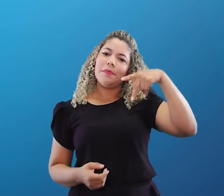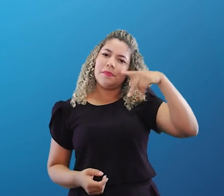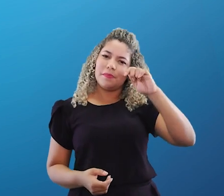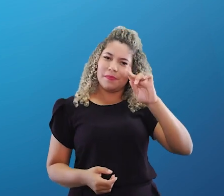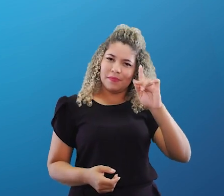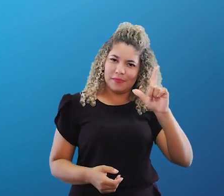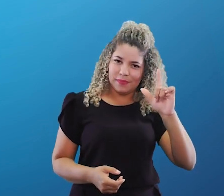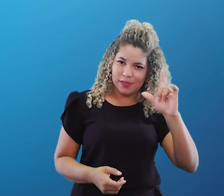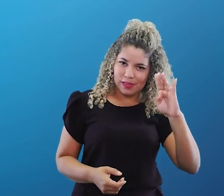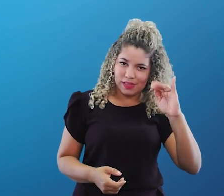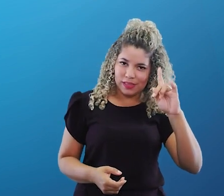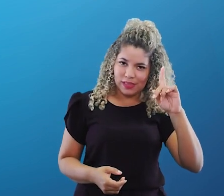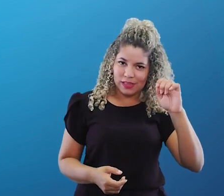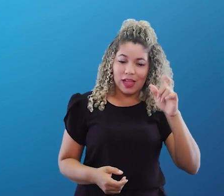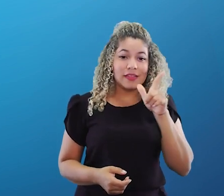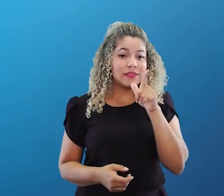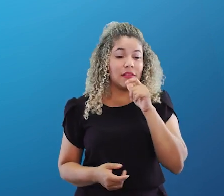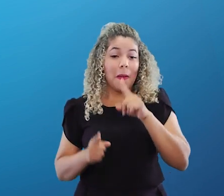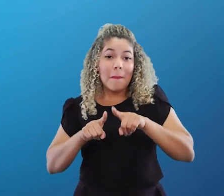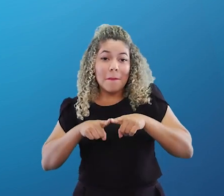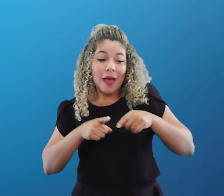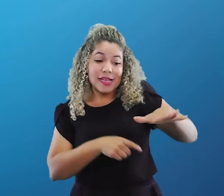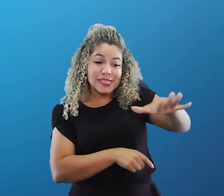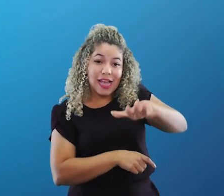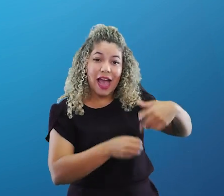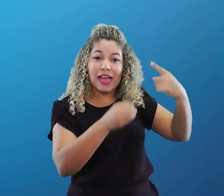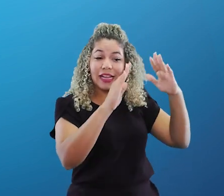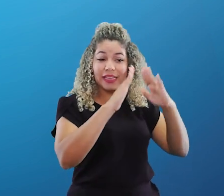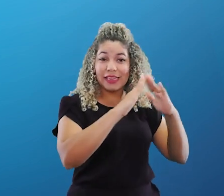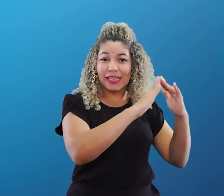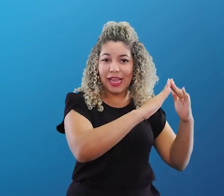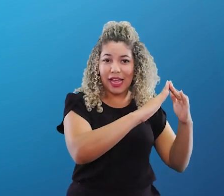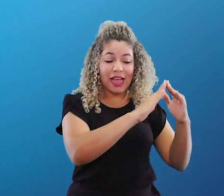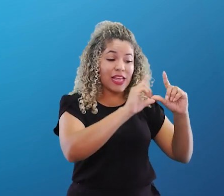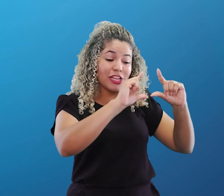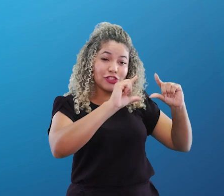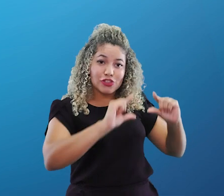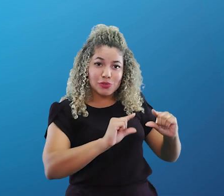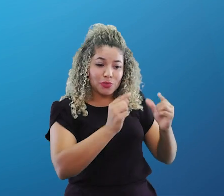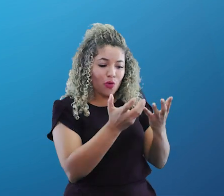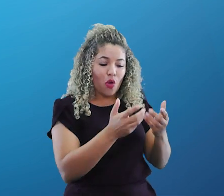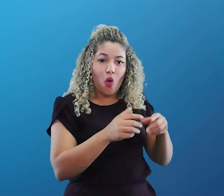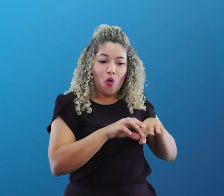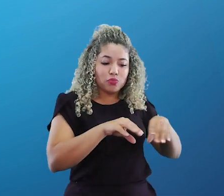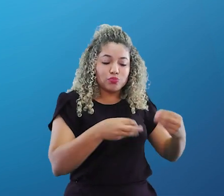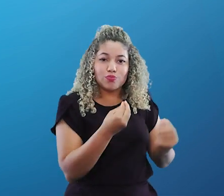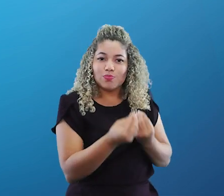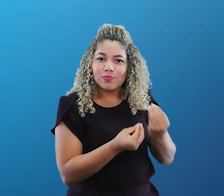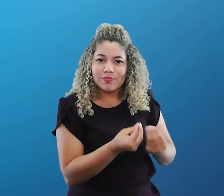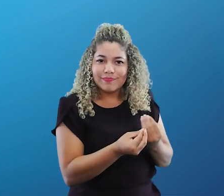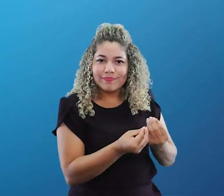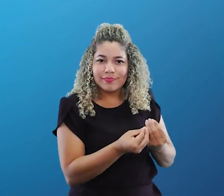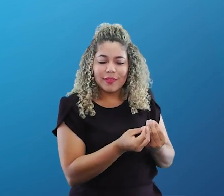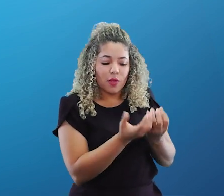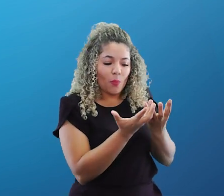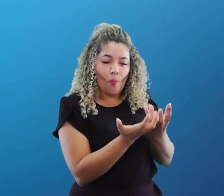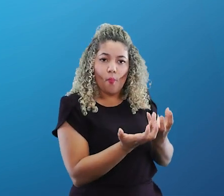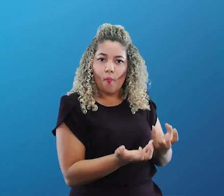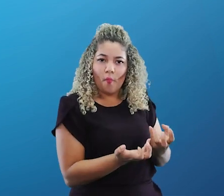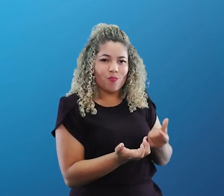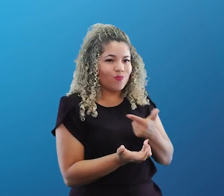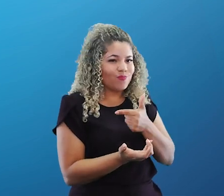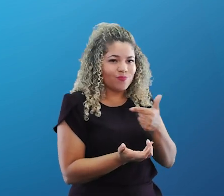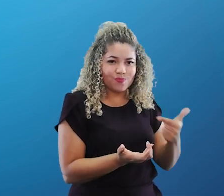água. Porém, em áreas residenciais, perceba que diminui muito. Então, nós temos uma permeabilidade do solo ainda